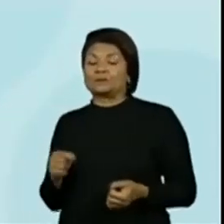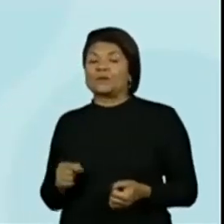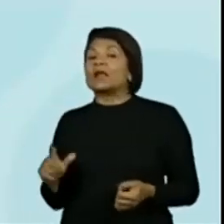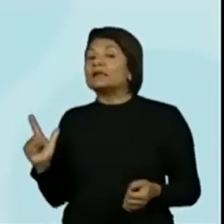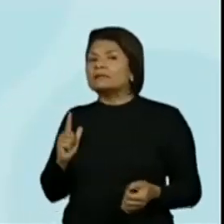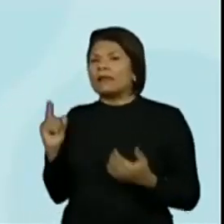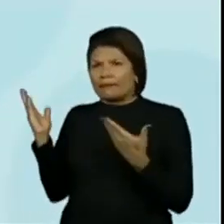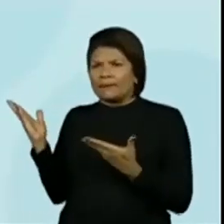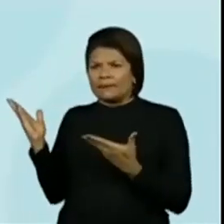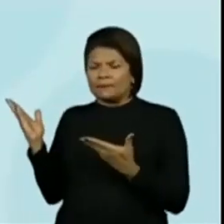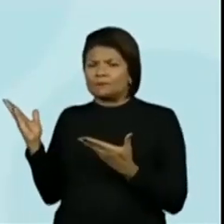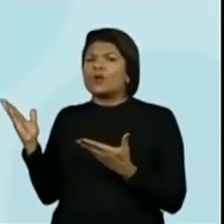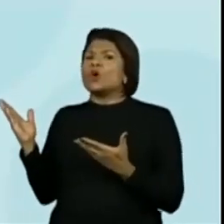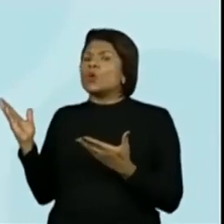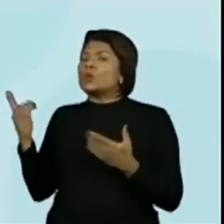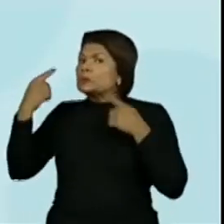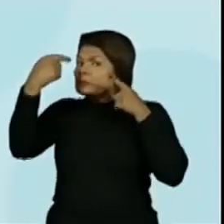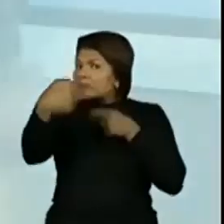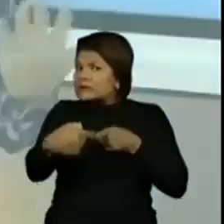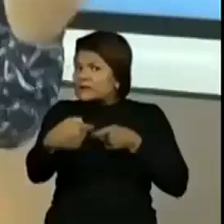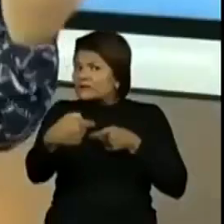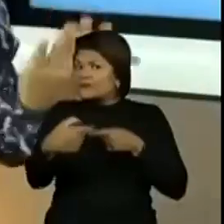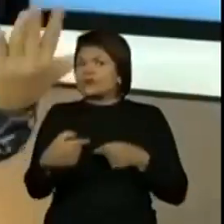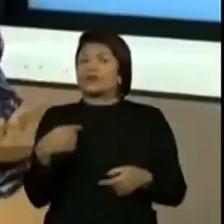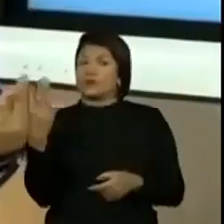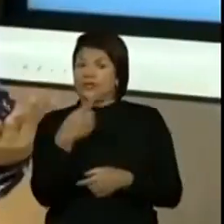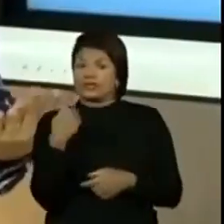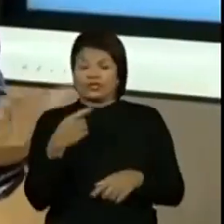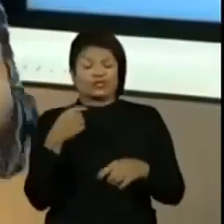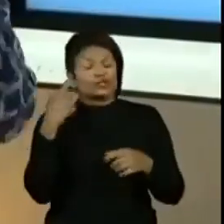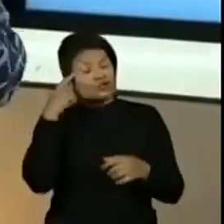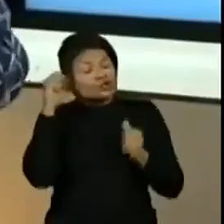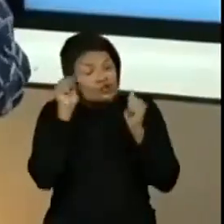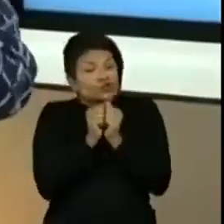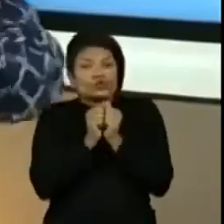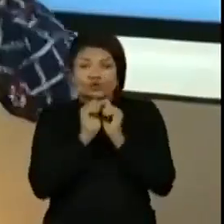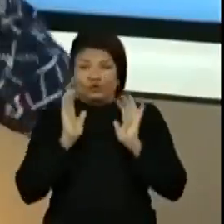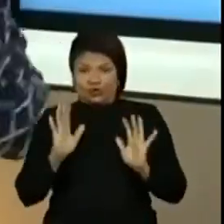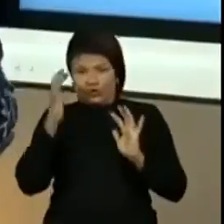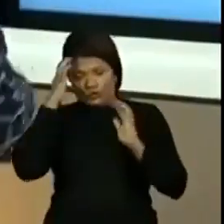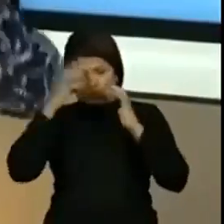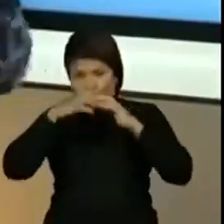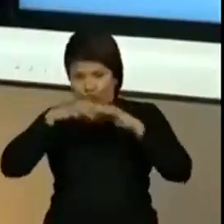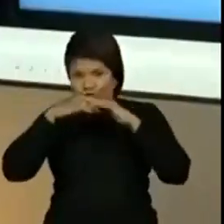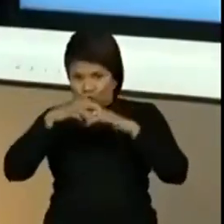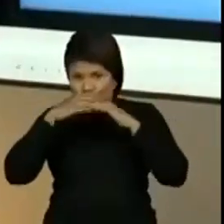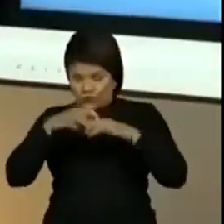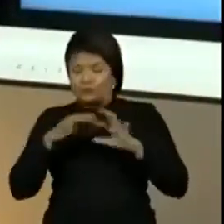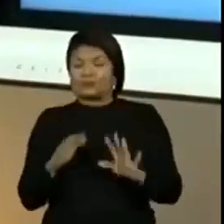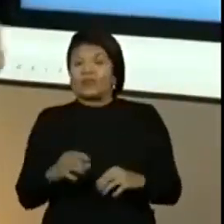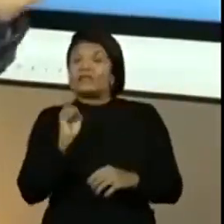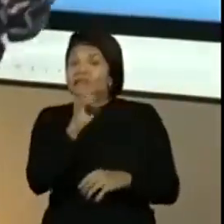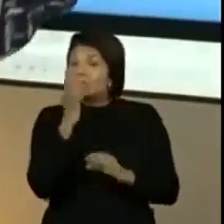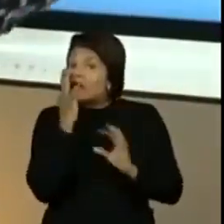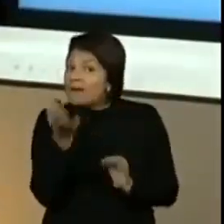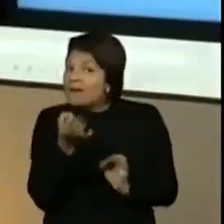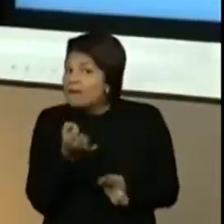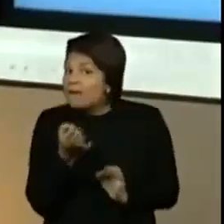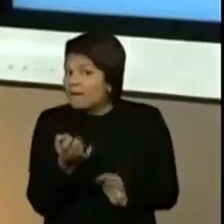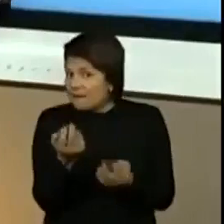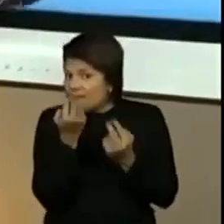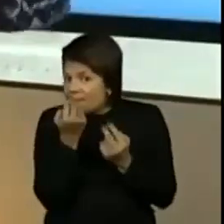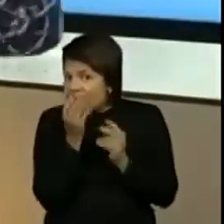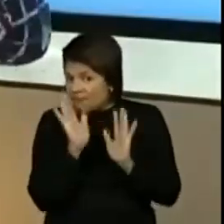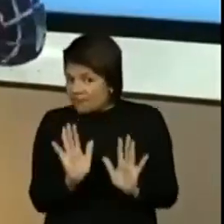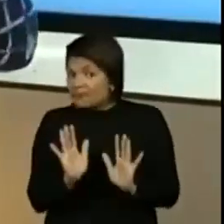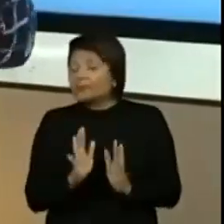Tem aí um desafio para nós fazermos e pensarmos juntos. Se você ficou bem atento à ideia